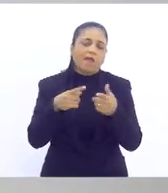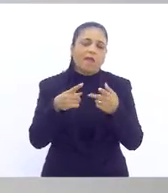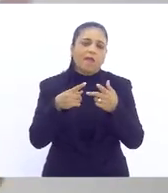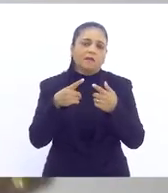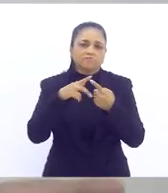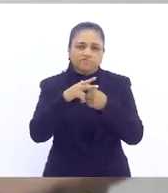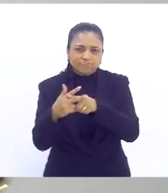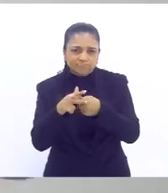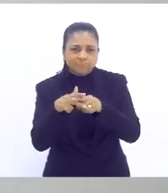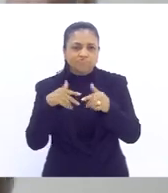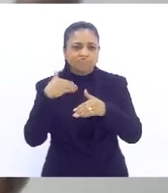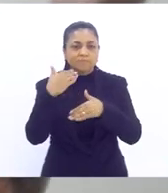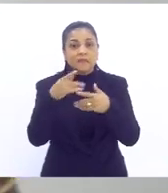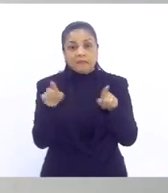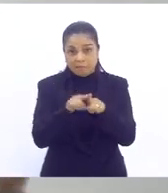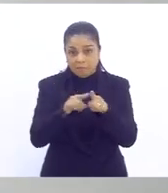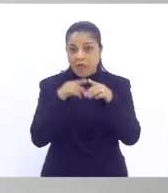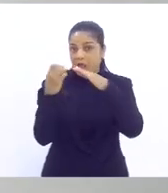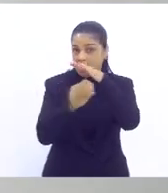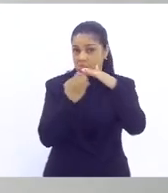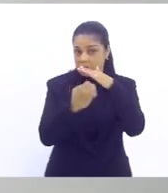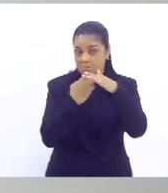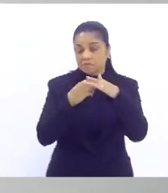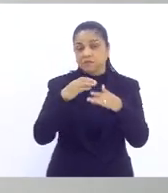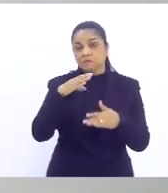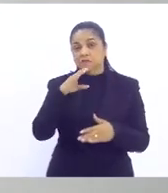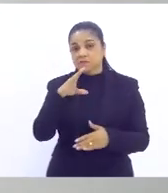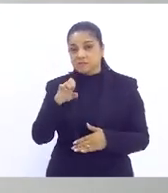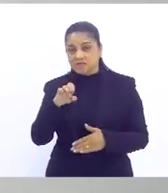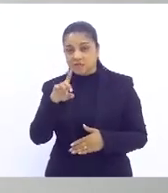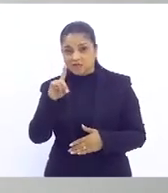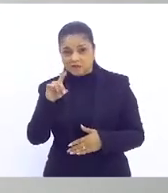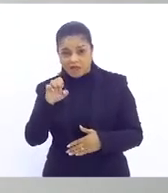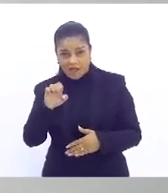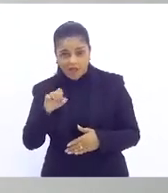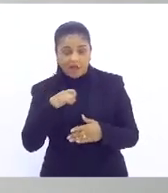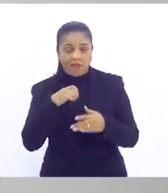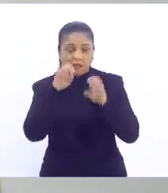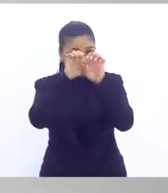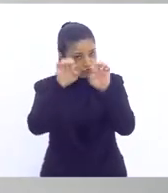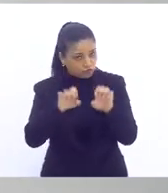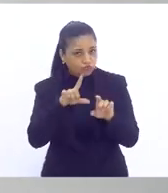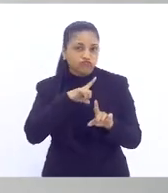Inclusive a Cedae você comentou de ser um órgão estruturado e tinha